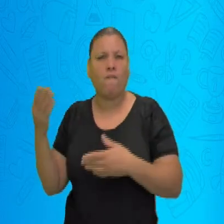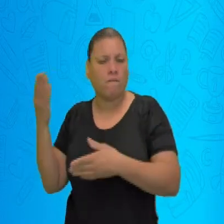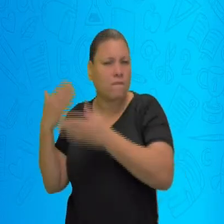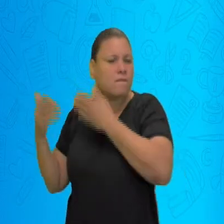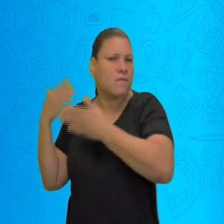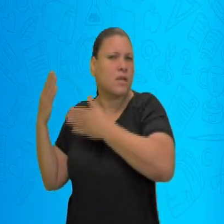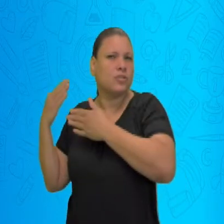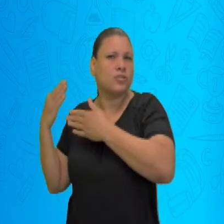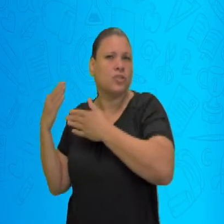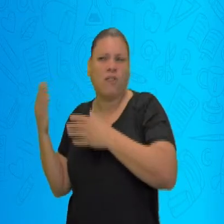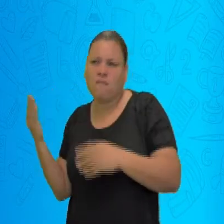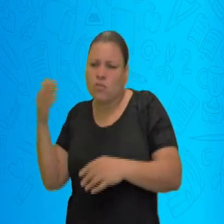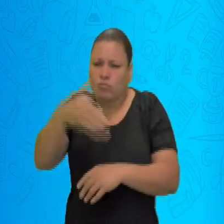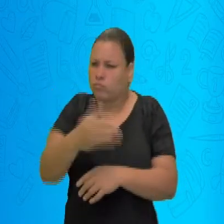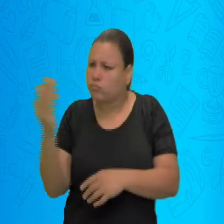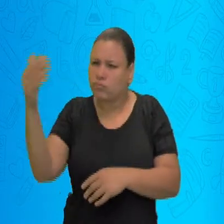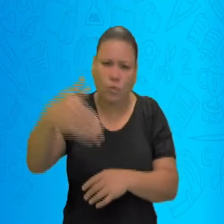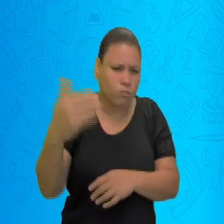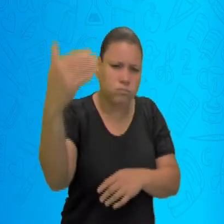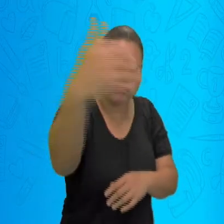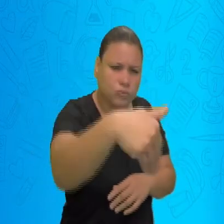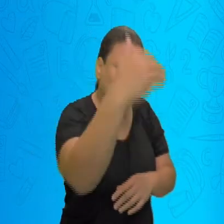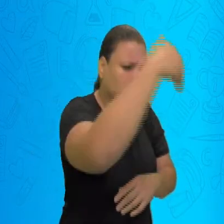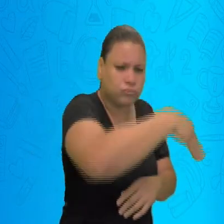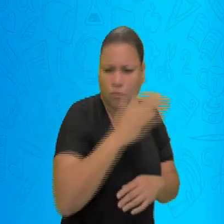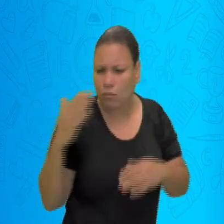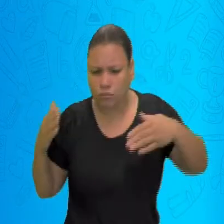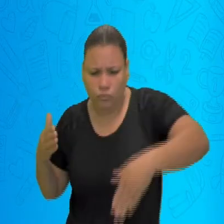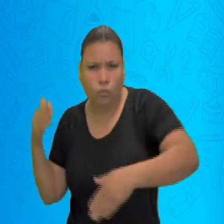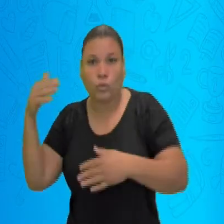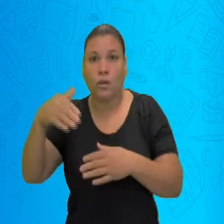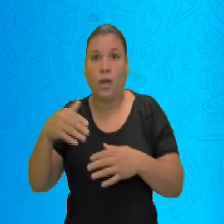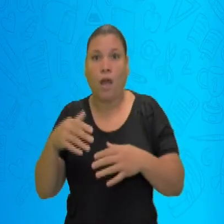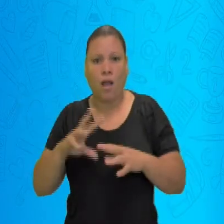vai demandar uma